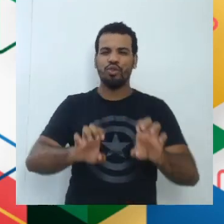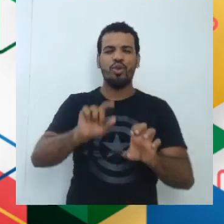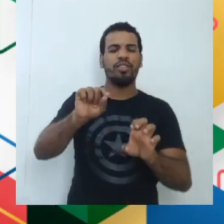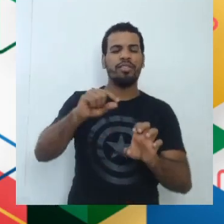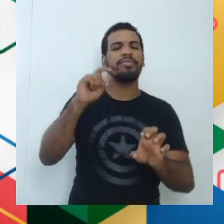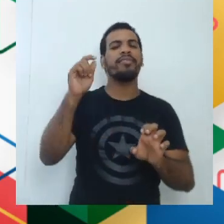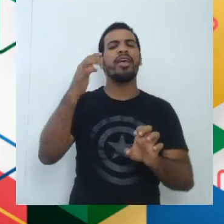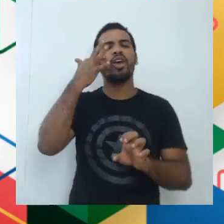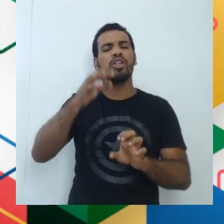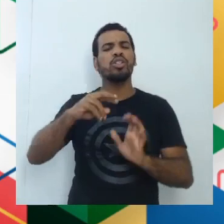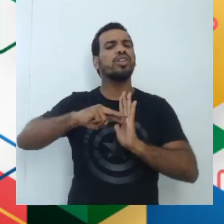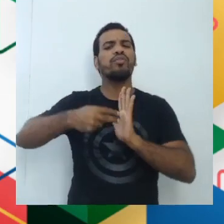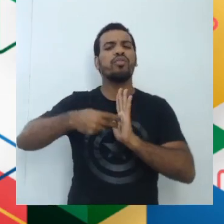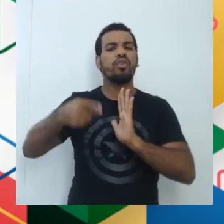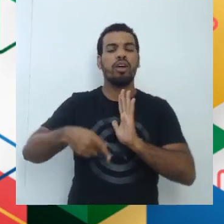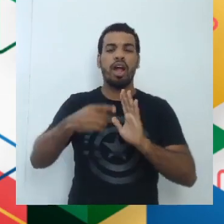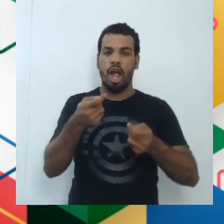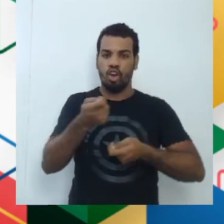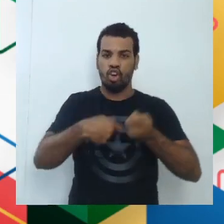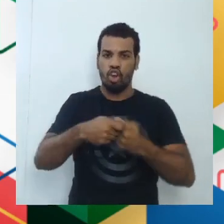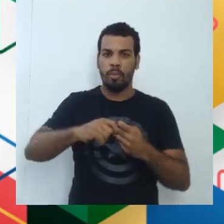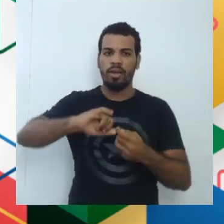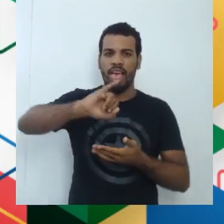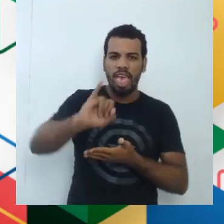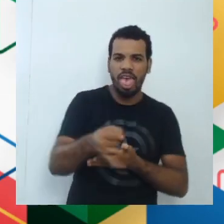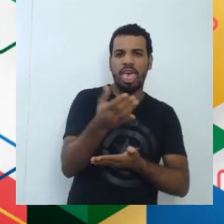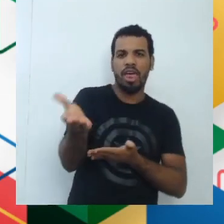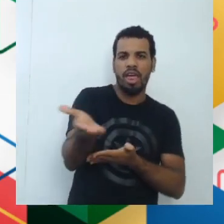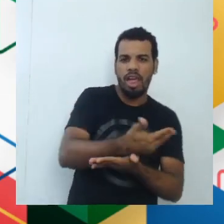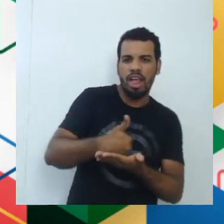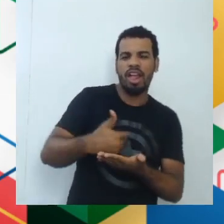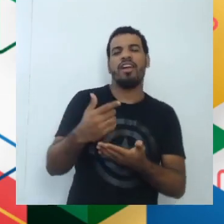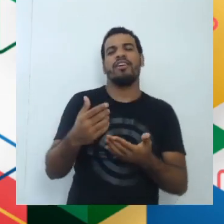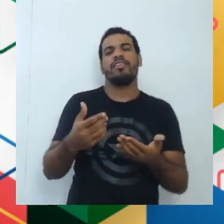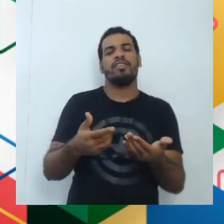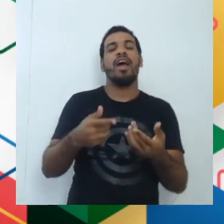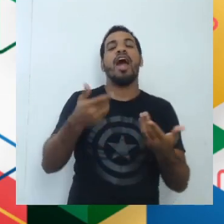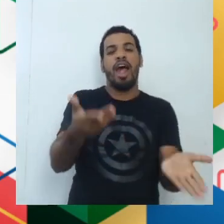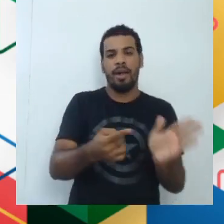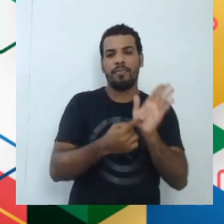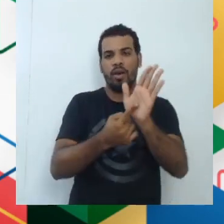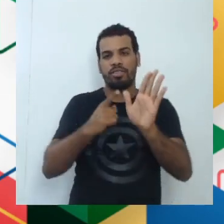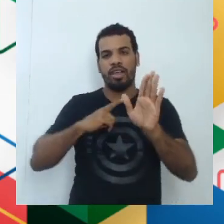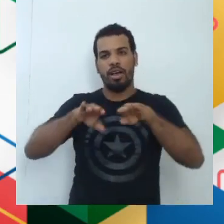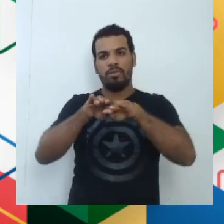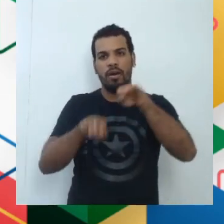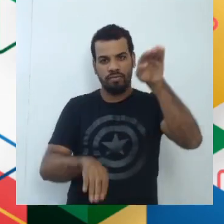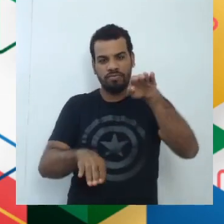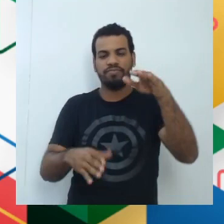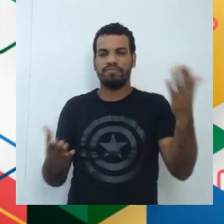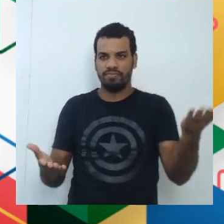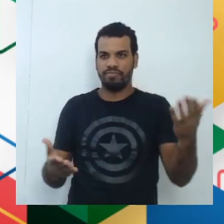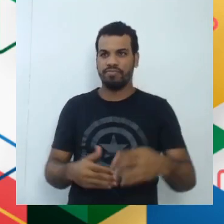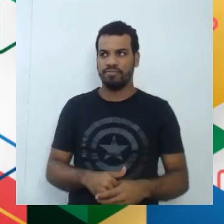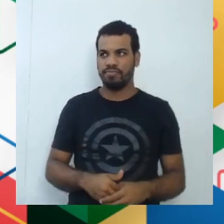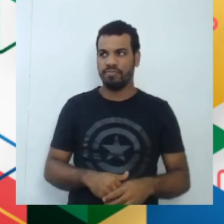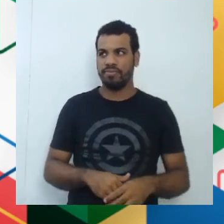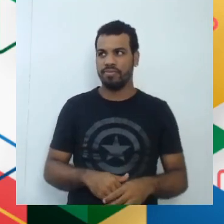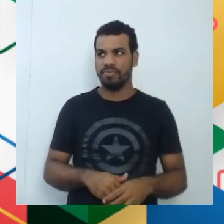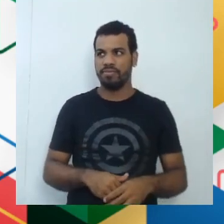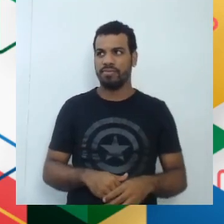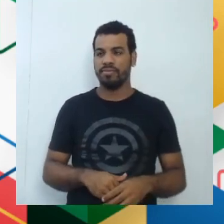compreendidas pela estratificação econômica, pois apresentam as desigualdades existentes na população. A gente precisa conversar um pouquinho